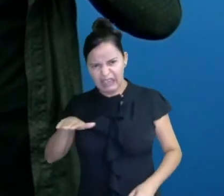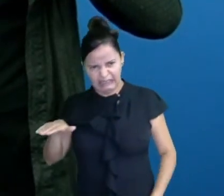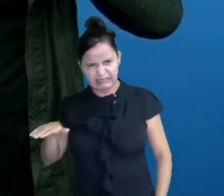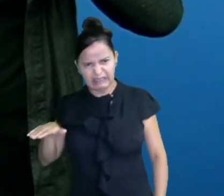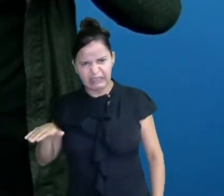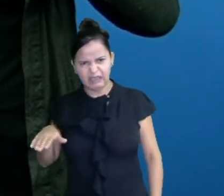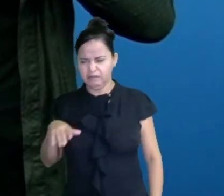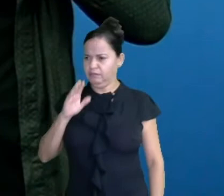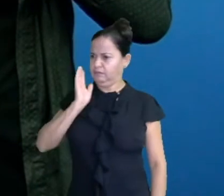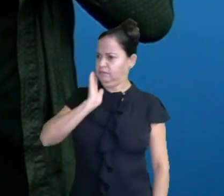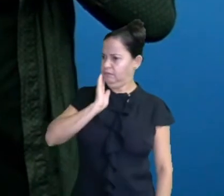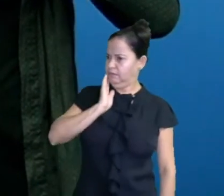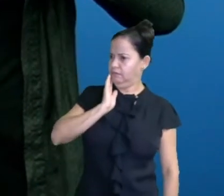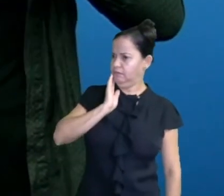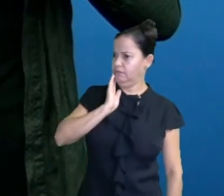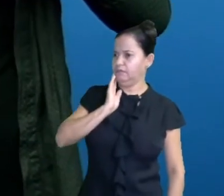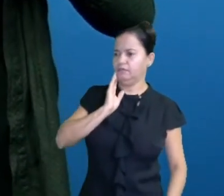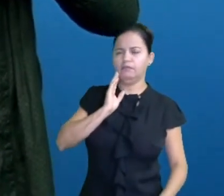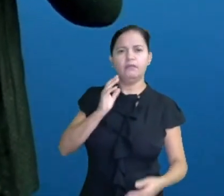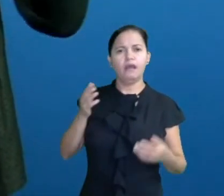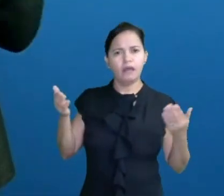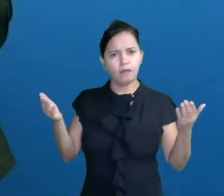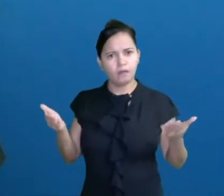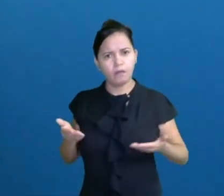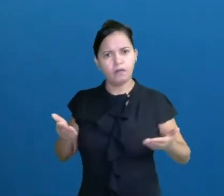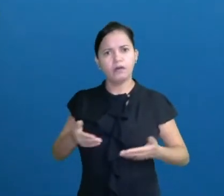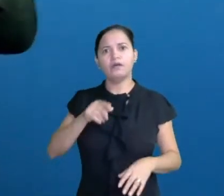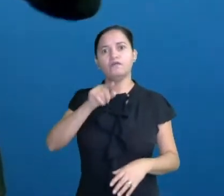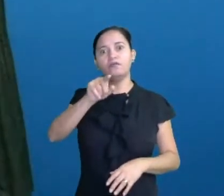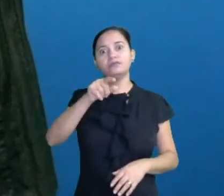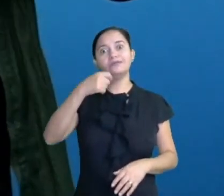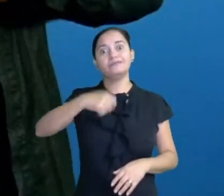uma pesquisa e aprofundar. Então, o momento,